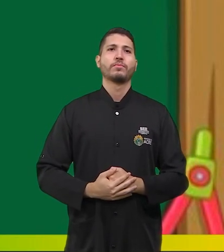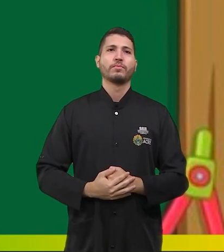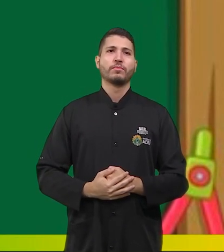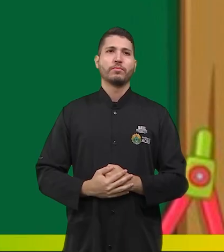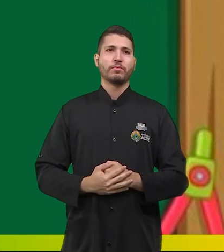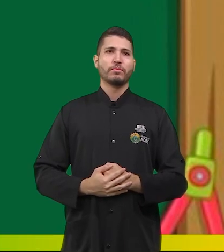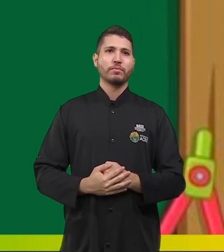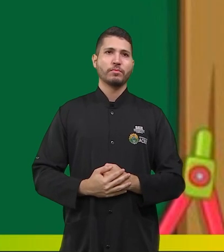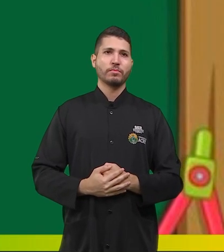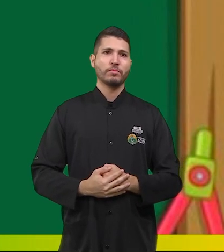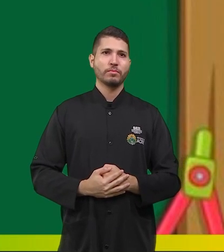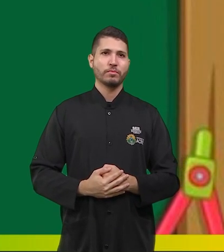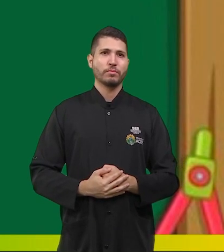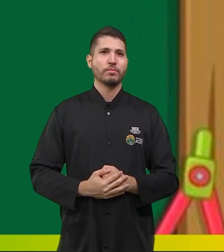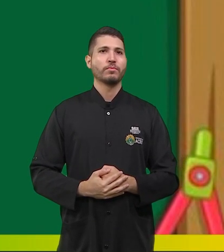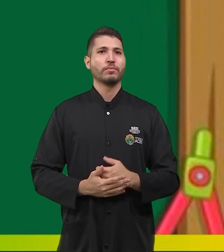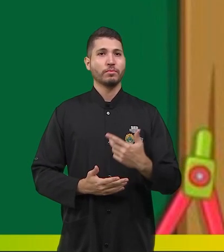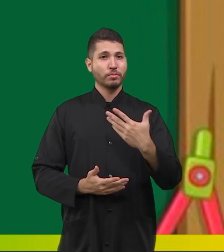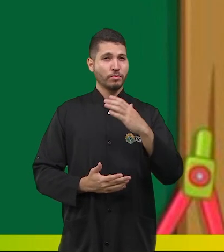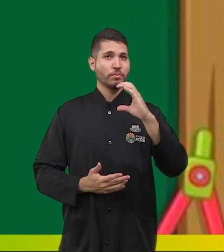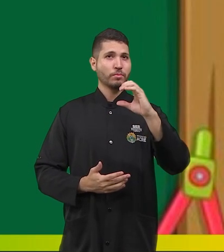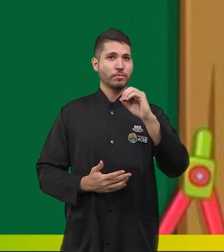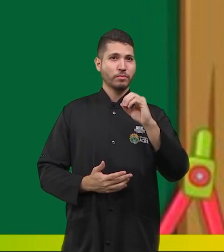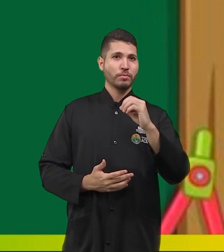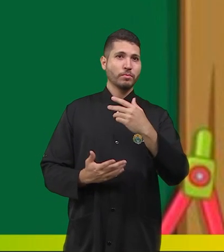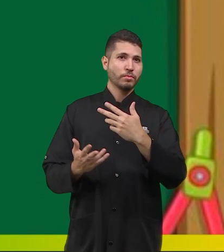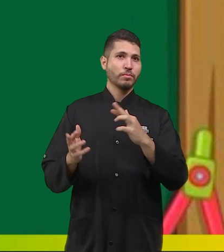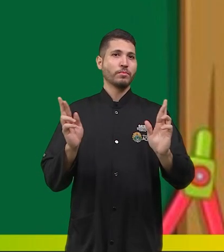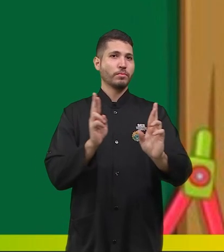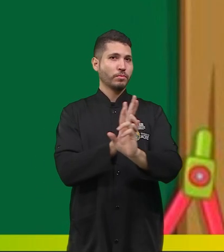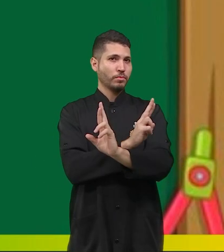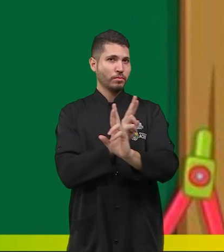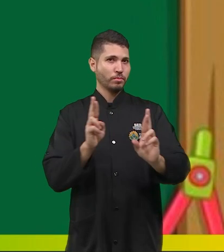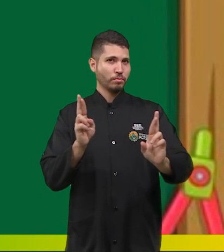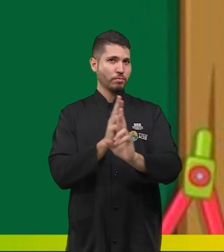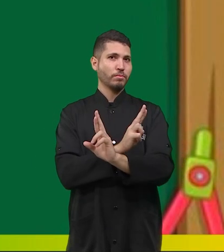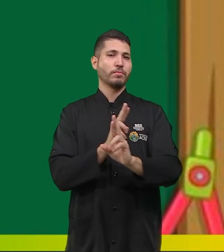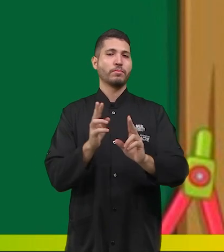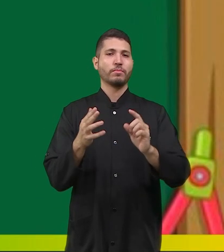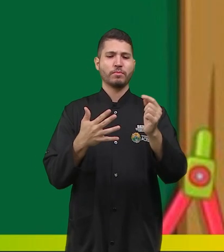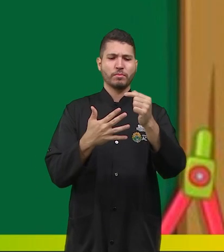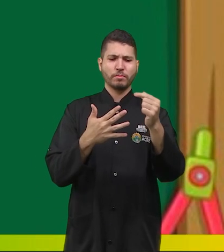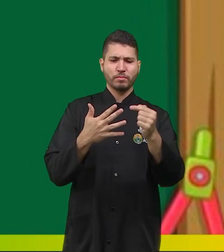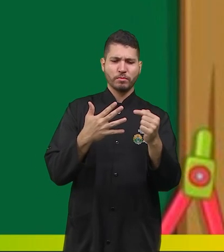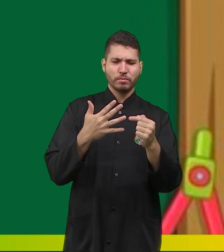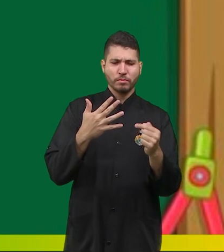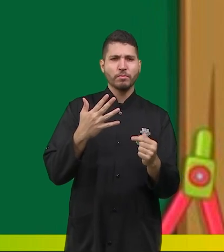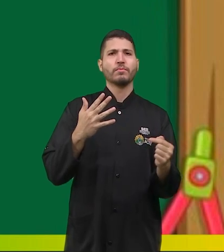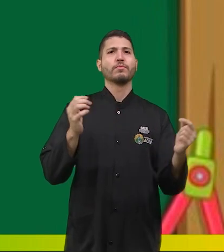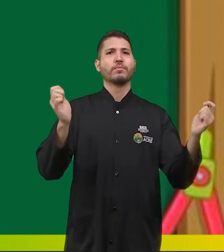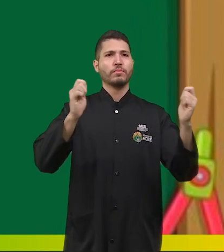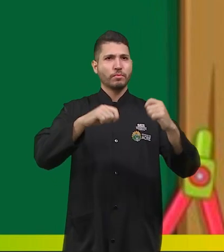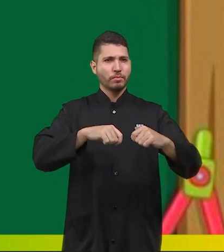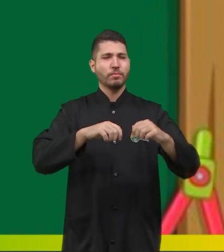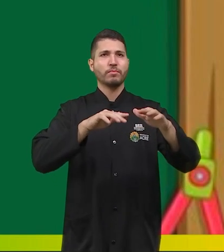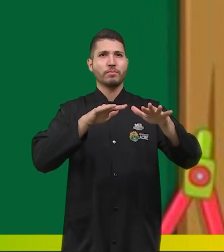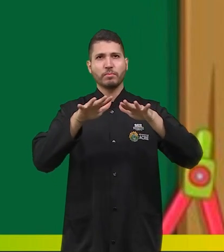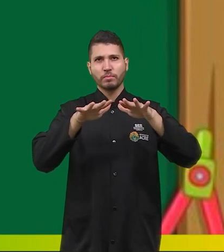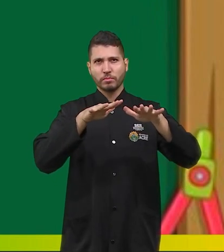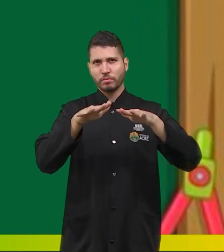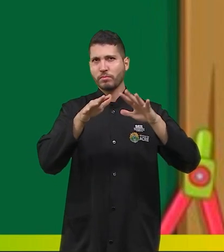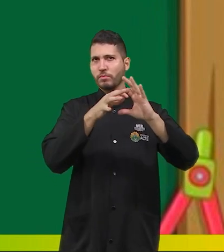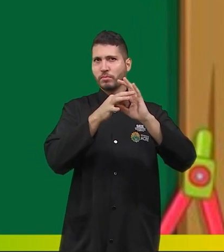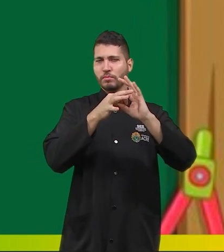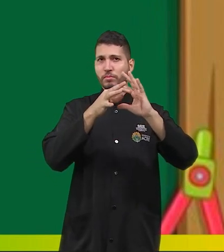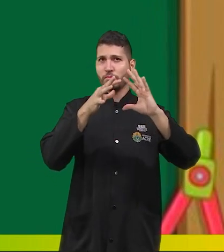desempenho motor corresponde ao conjunto de capacidades motoras que permitem